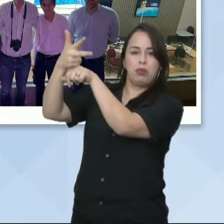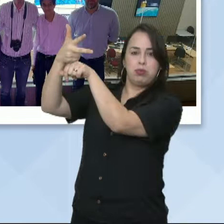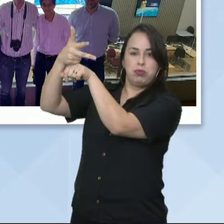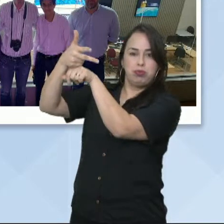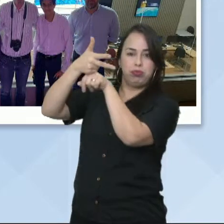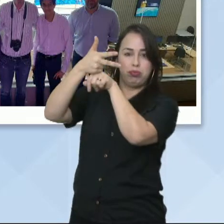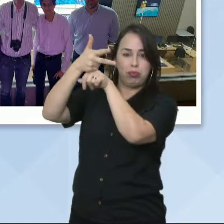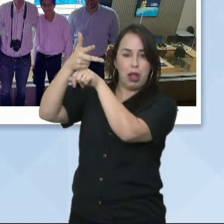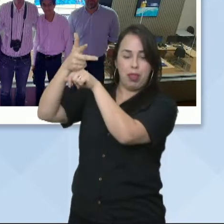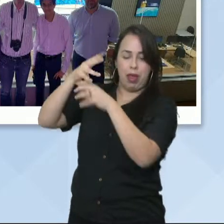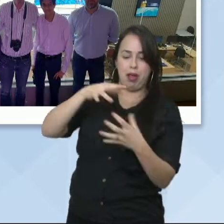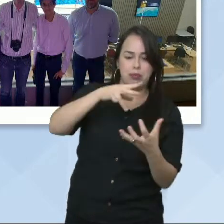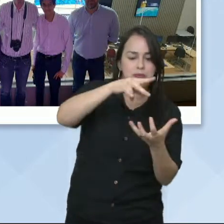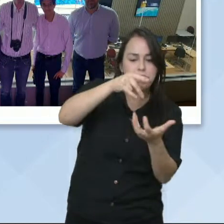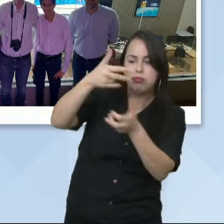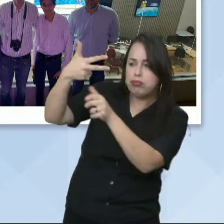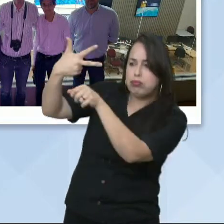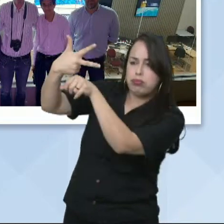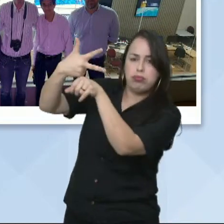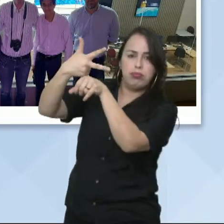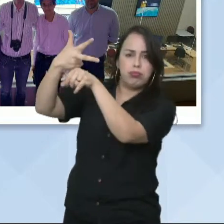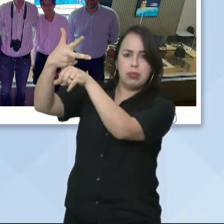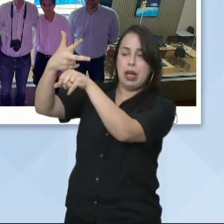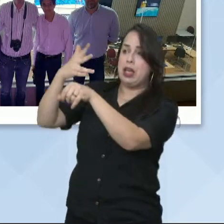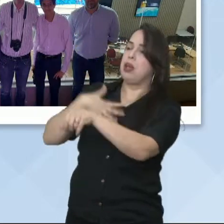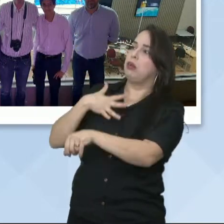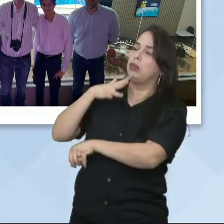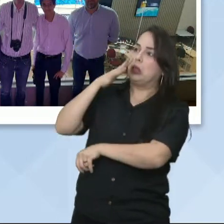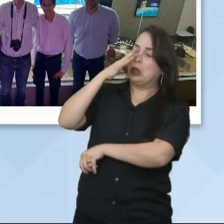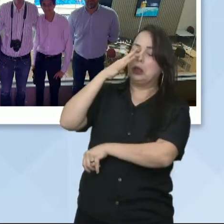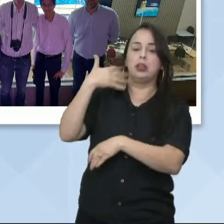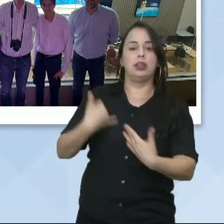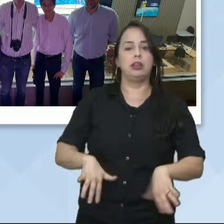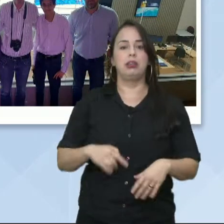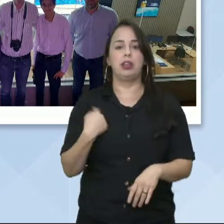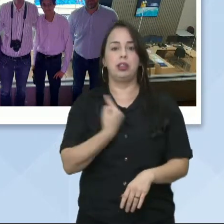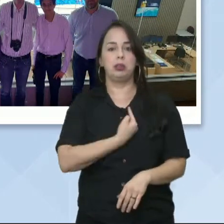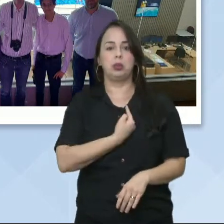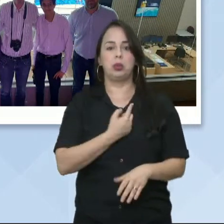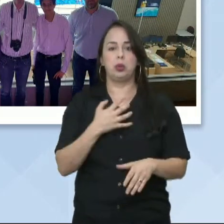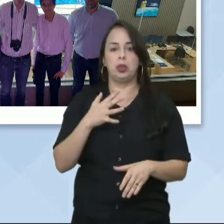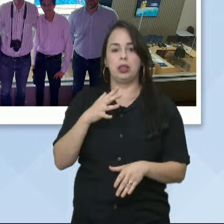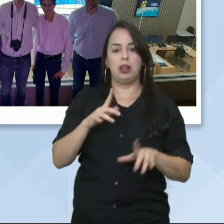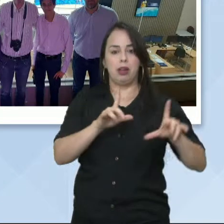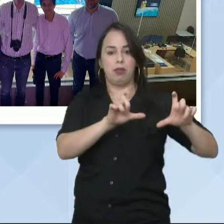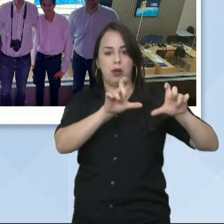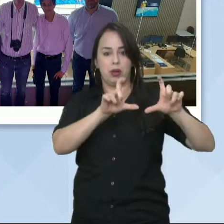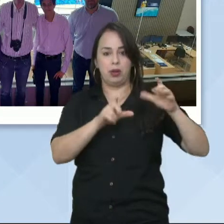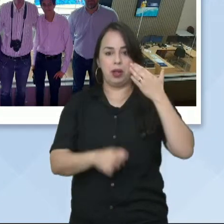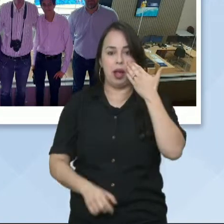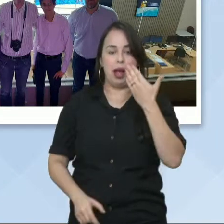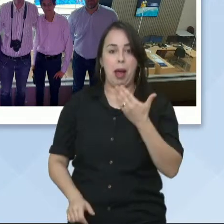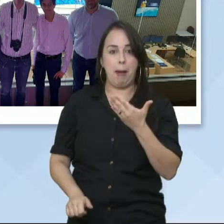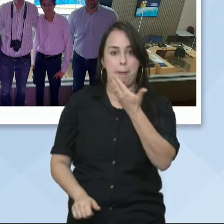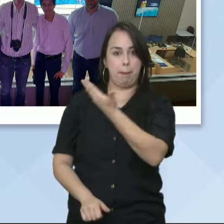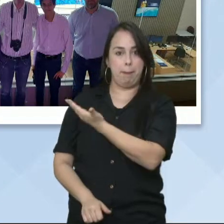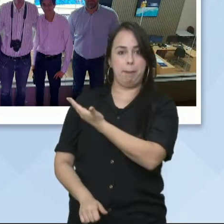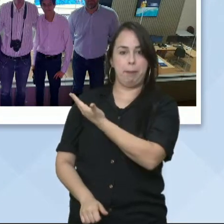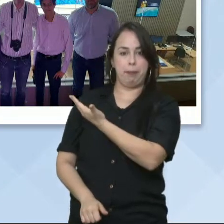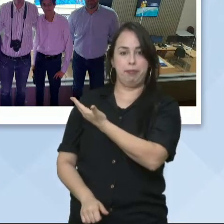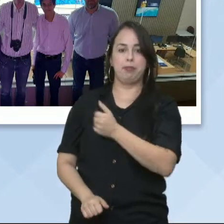pela órbita da Terra. E muito me alegrou, senhor presidente, em poder ver na primeira foto, à esquerda, em